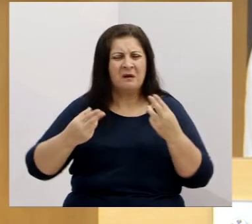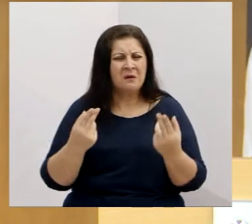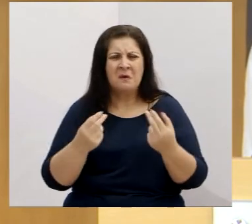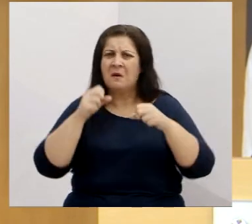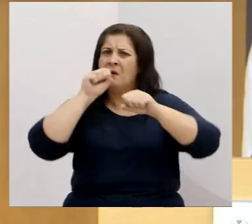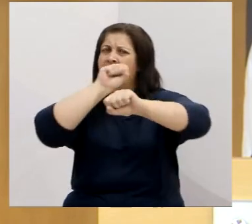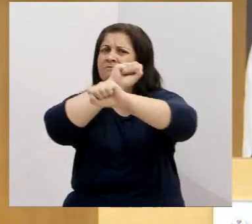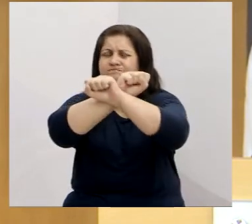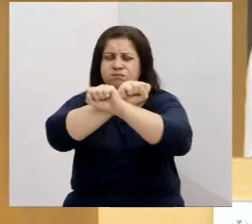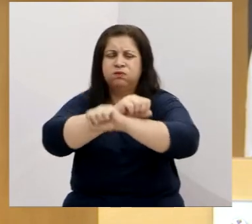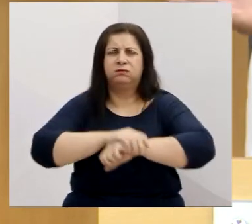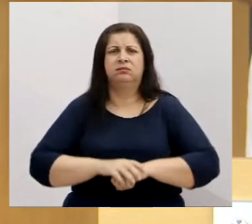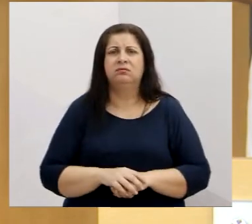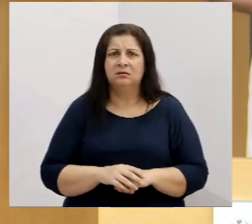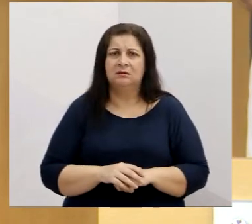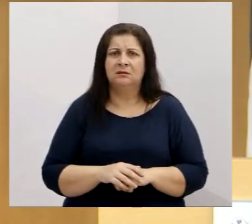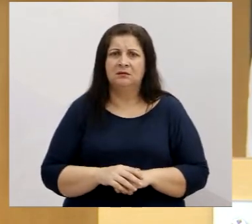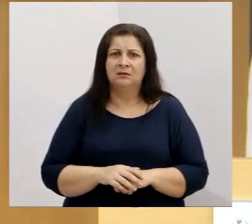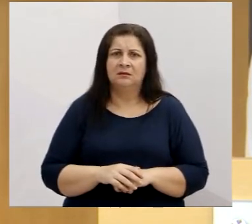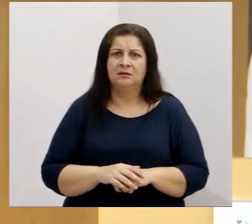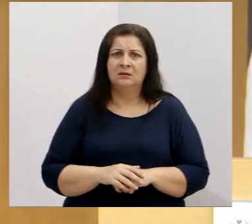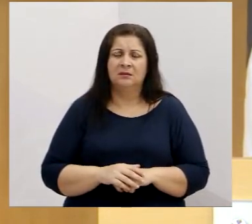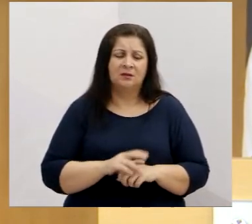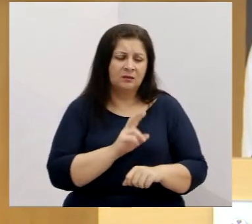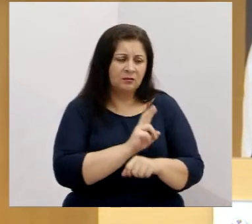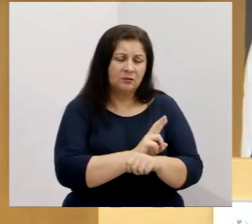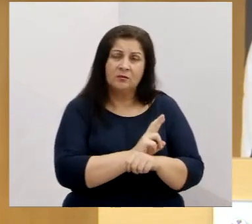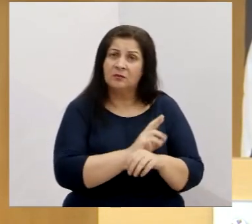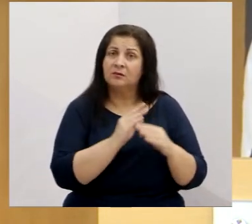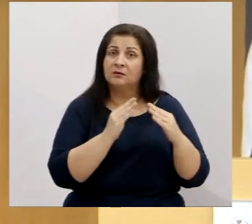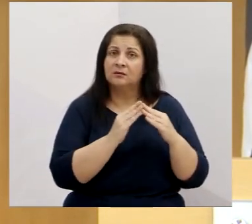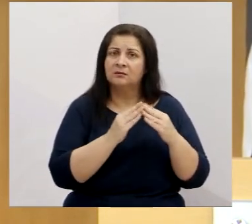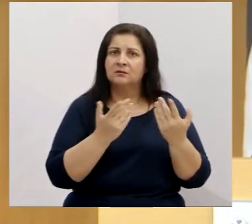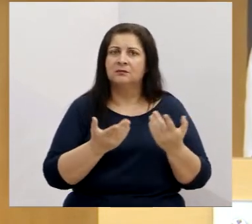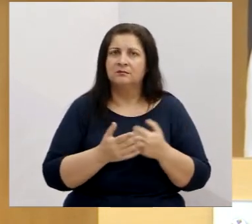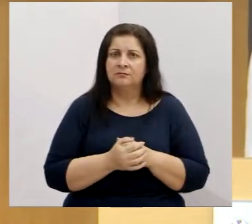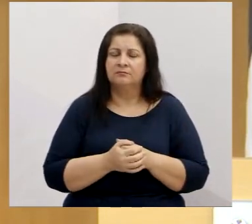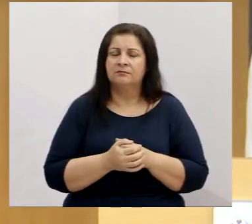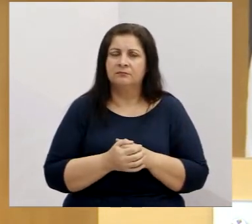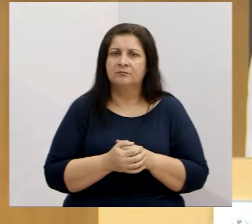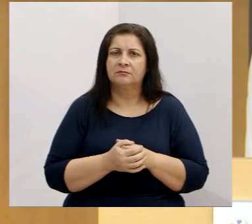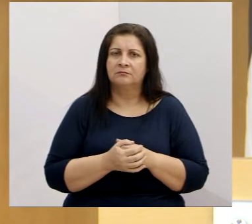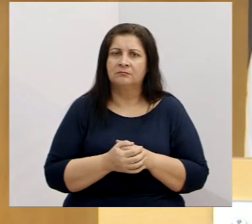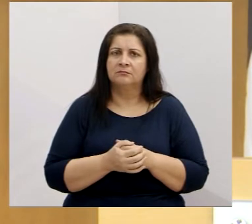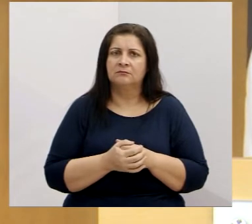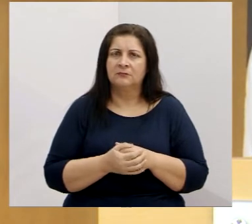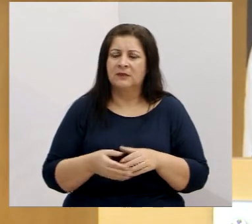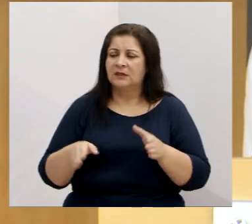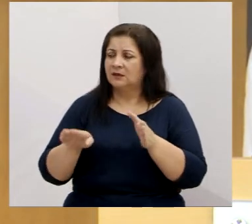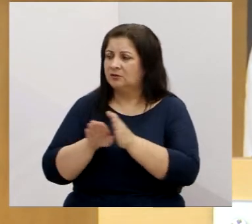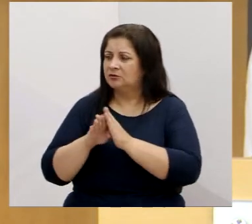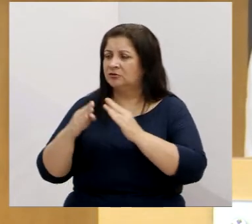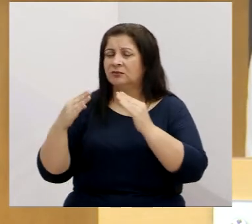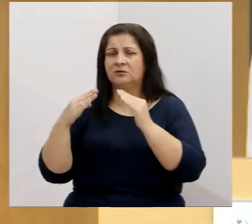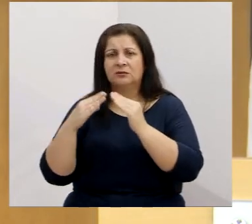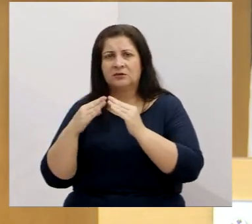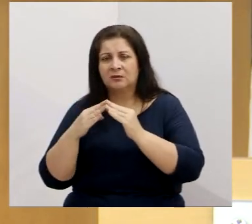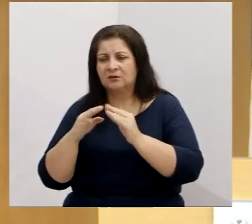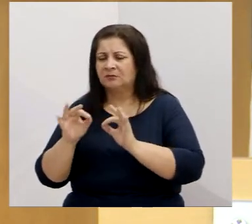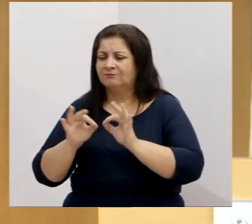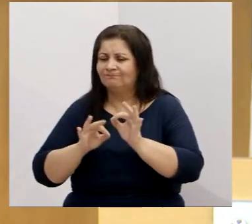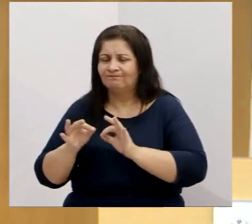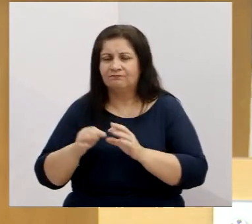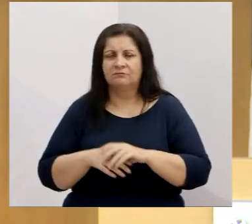além de trabalhar para fora para ajudar no sustento das suas casas ainda tinha que chegar em casa e ainda fazer o seu trabalho